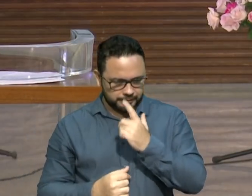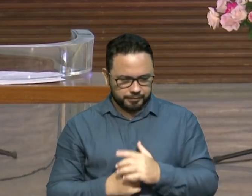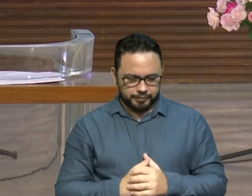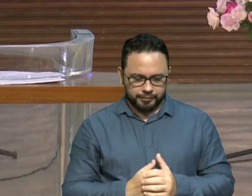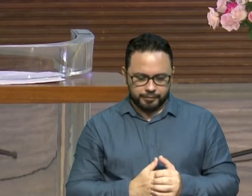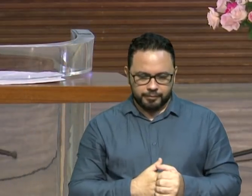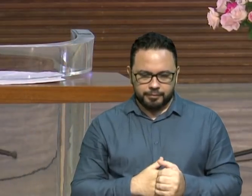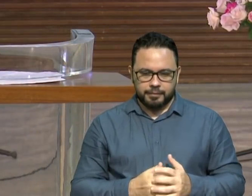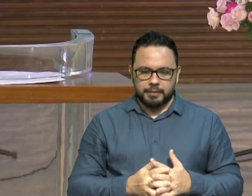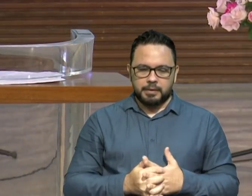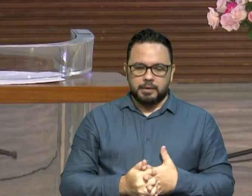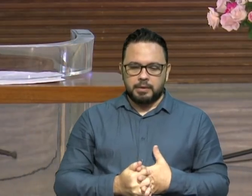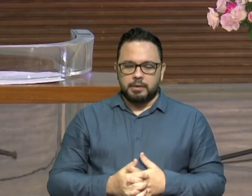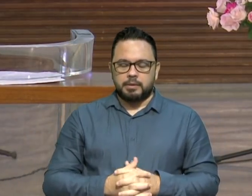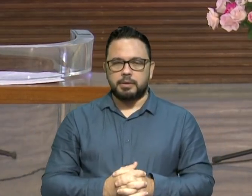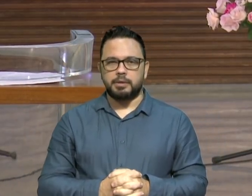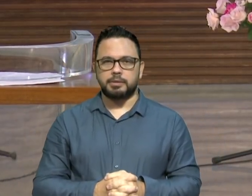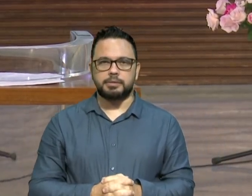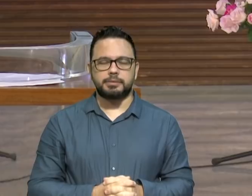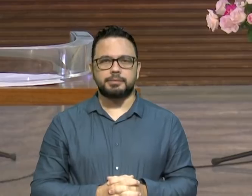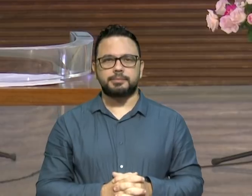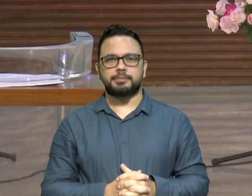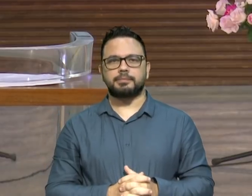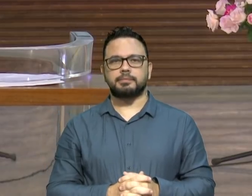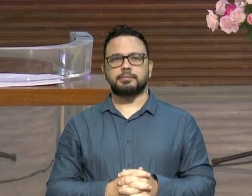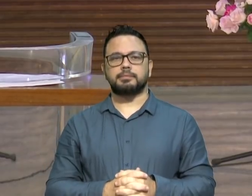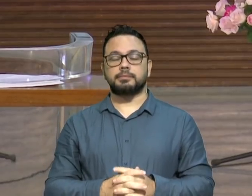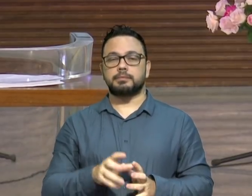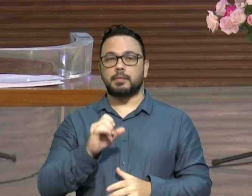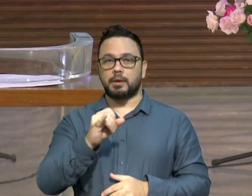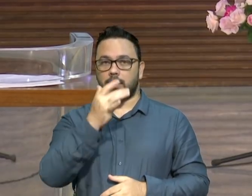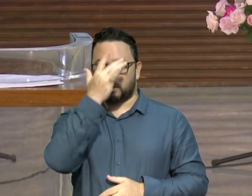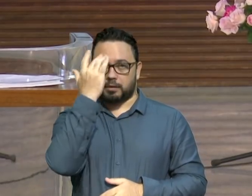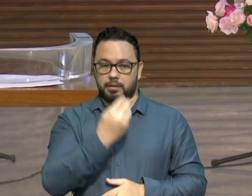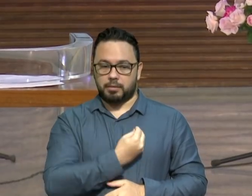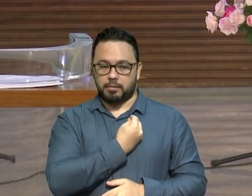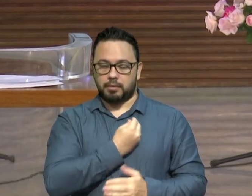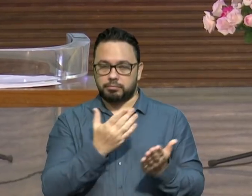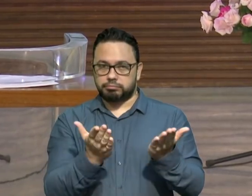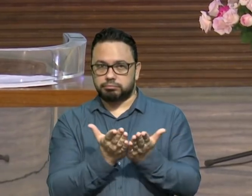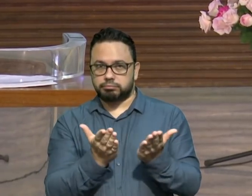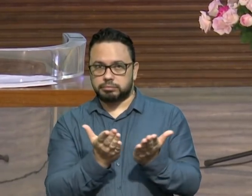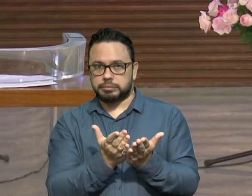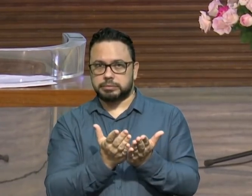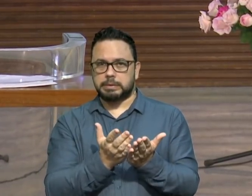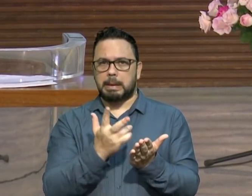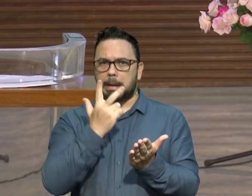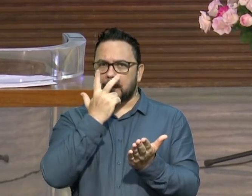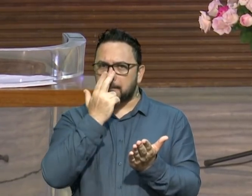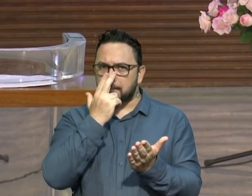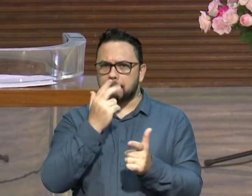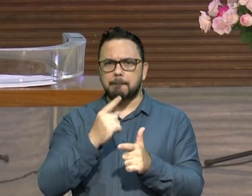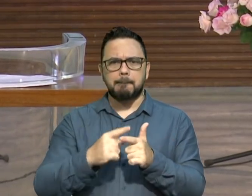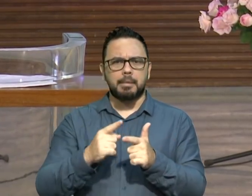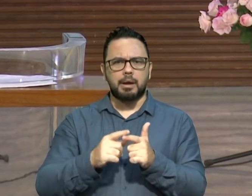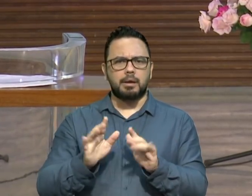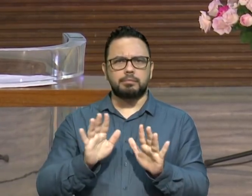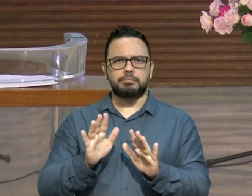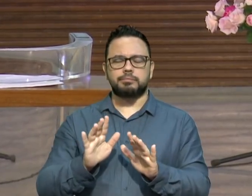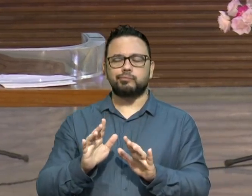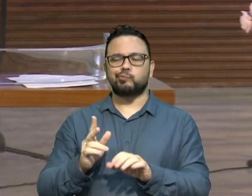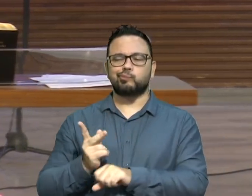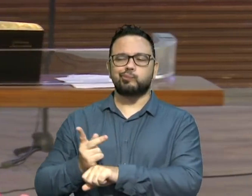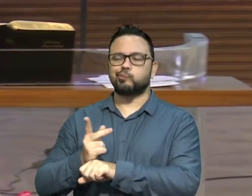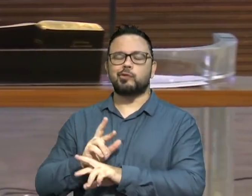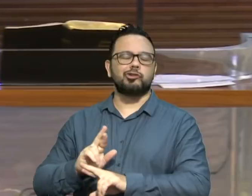vou falar mais devagar e se a vida cristã é uma rua sem saída então é melhor procurar outro caminho